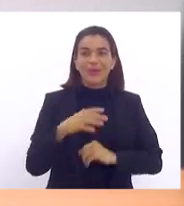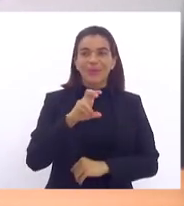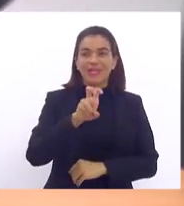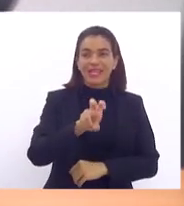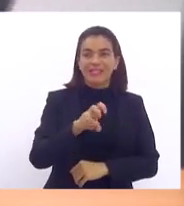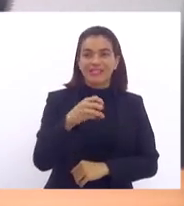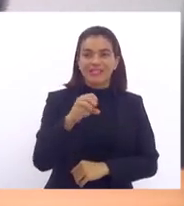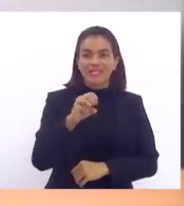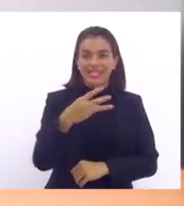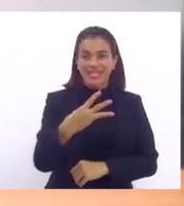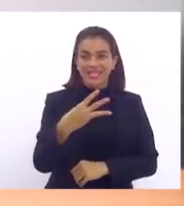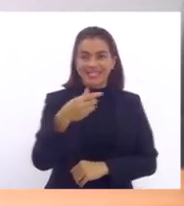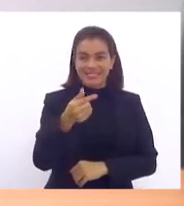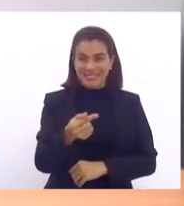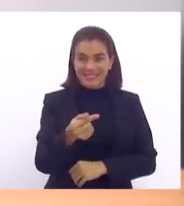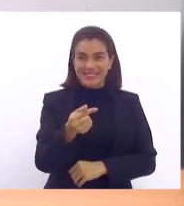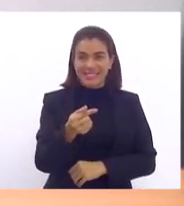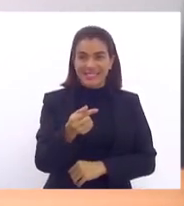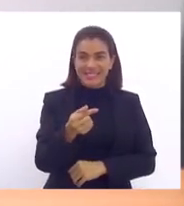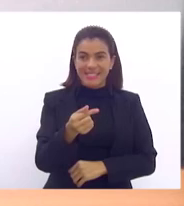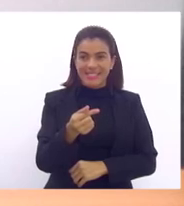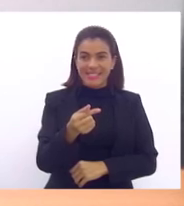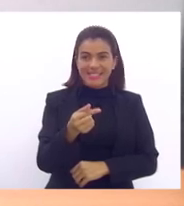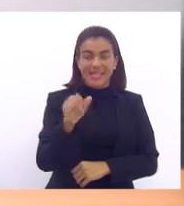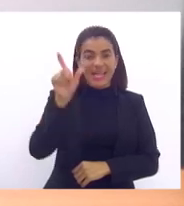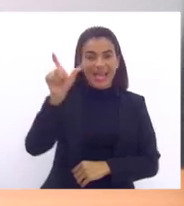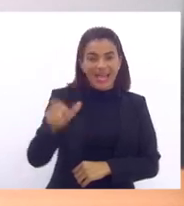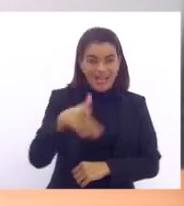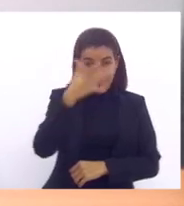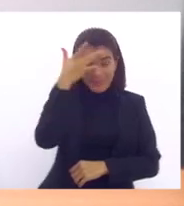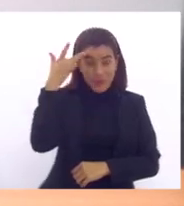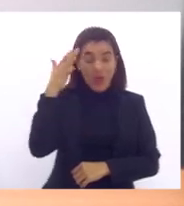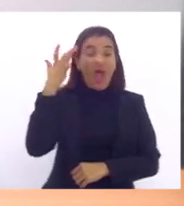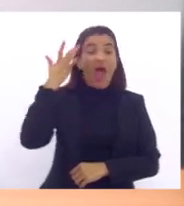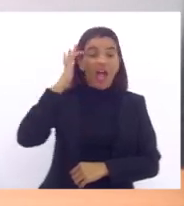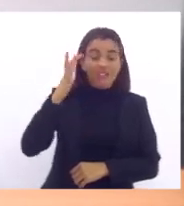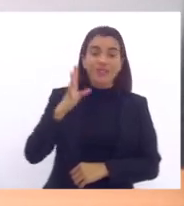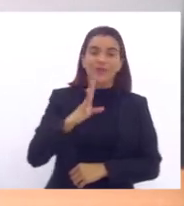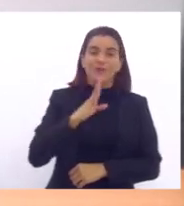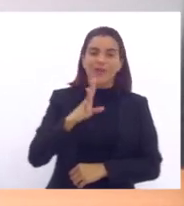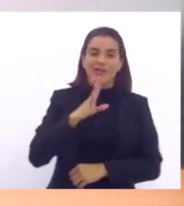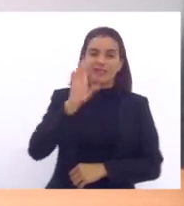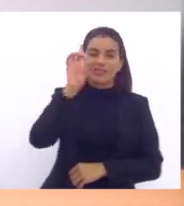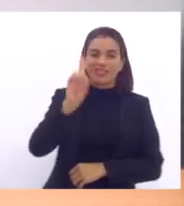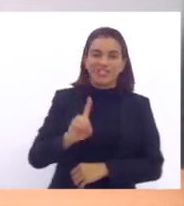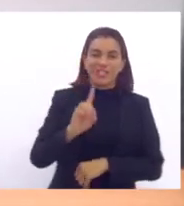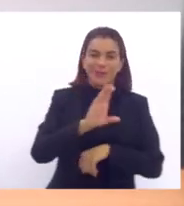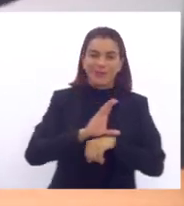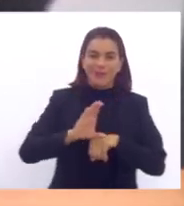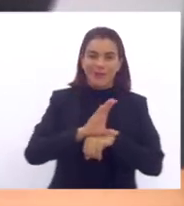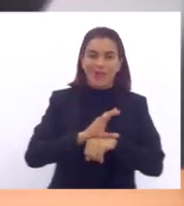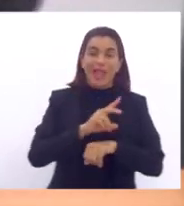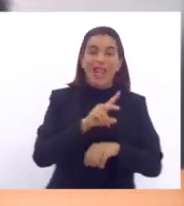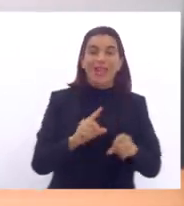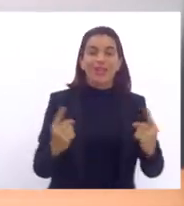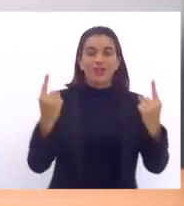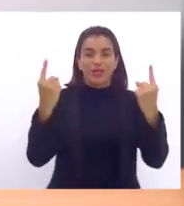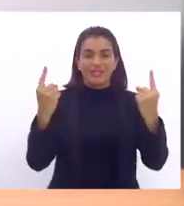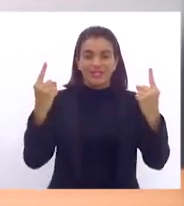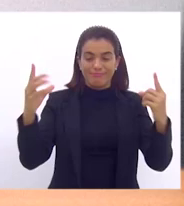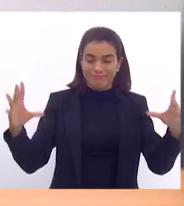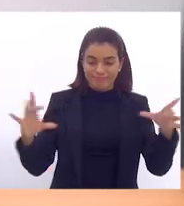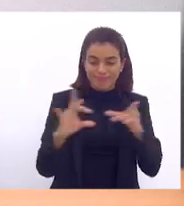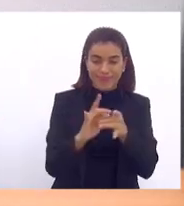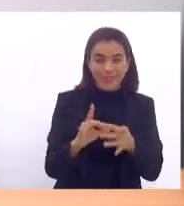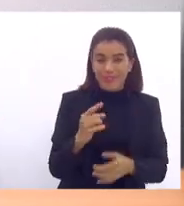síndrome 537 o sujeito acha que conhece direito constitucional porque leu o artigo 5º e o 37 como ele só